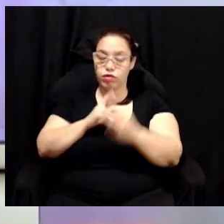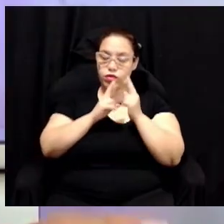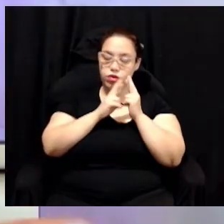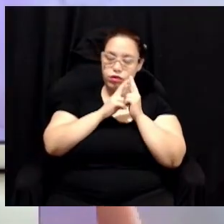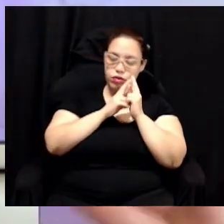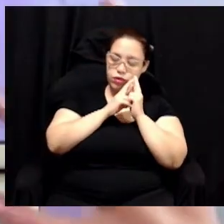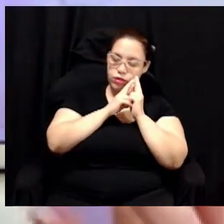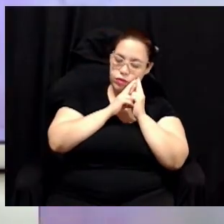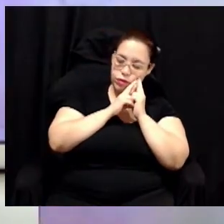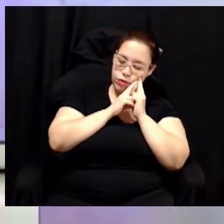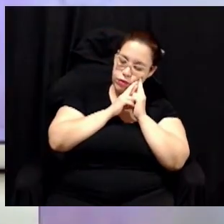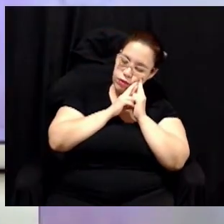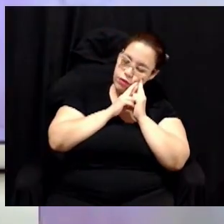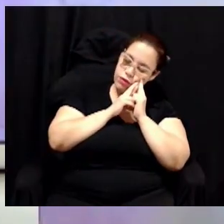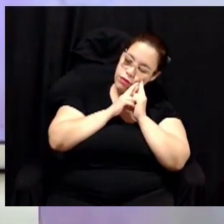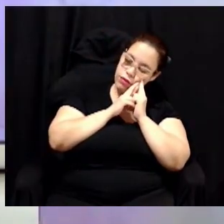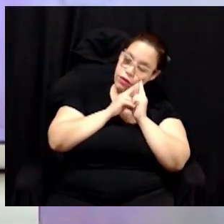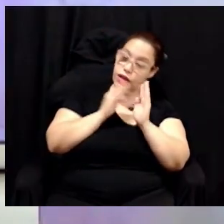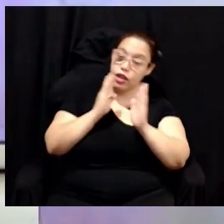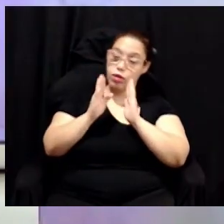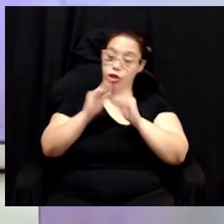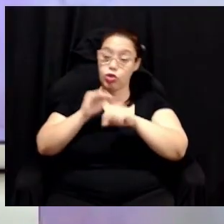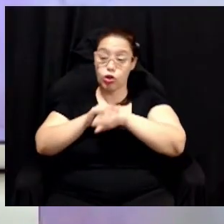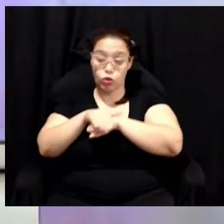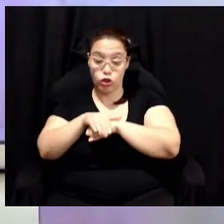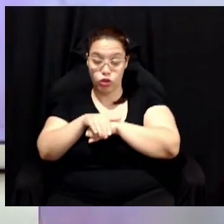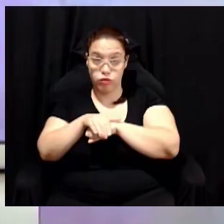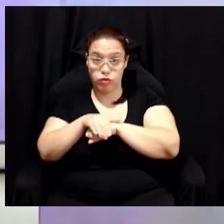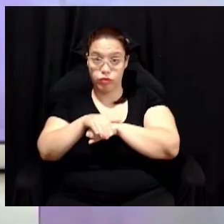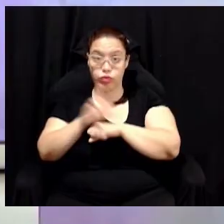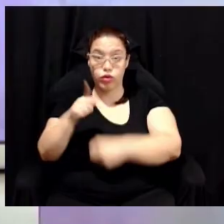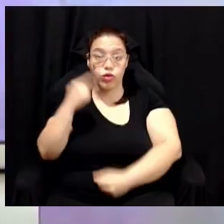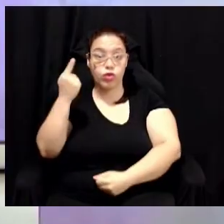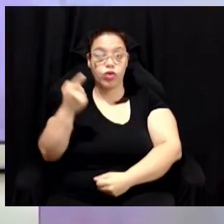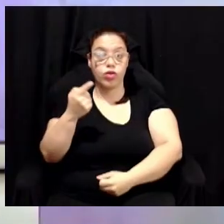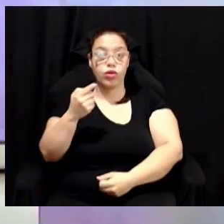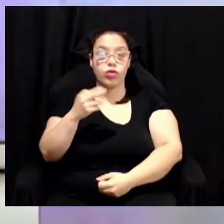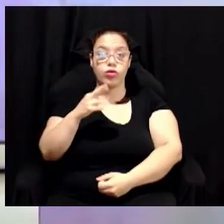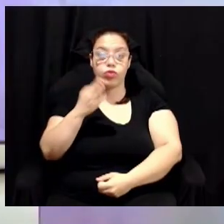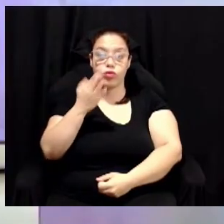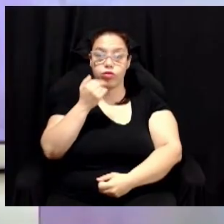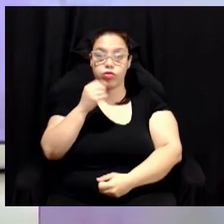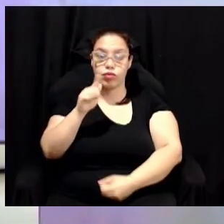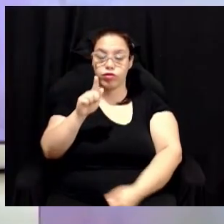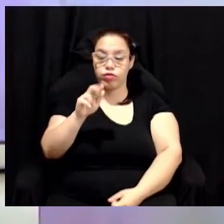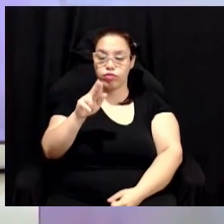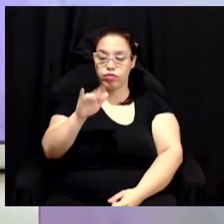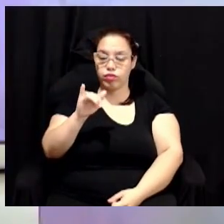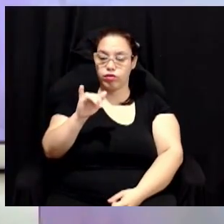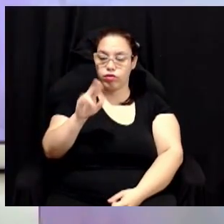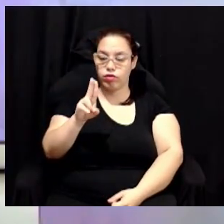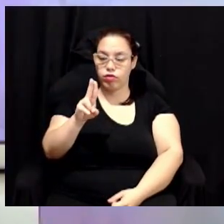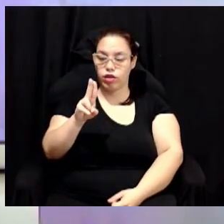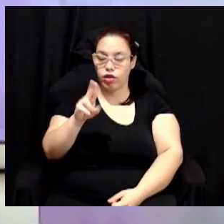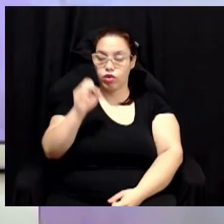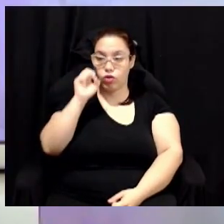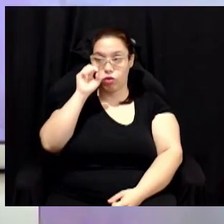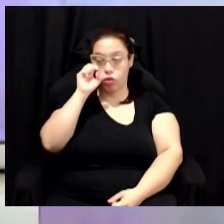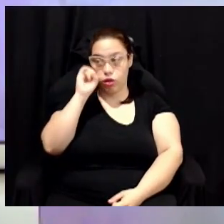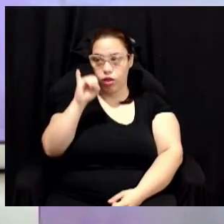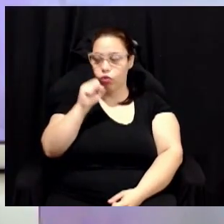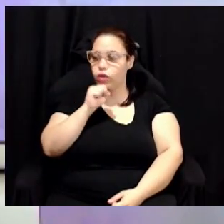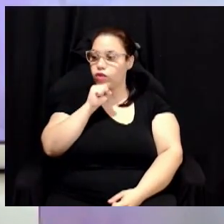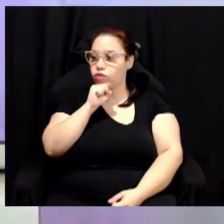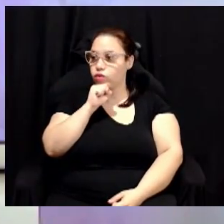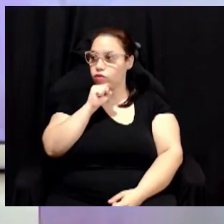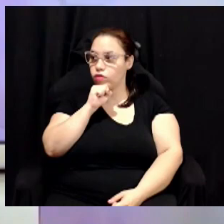vai deixar você com mais sono nesse período da noite. Após o seu jantar, consuma kiwi, porque o kiwi, ele possui